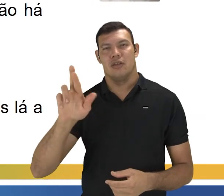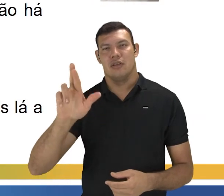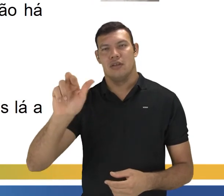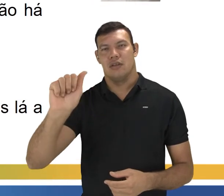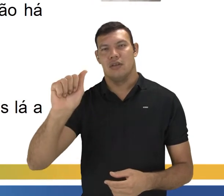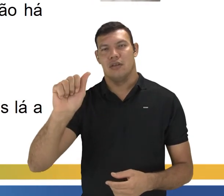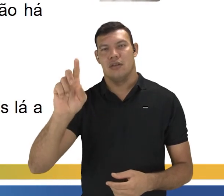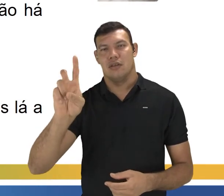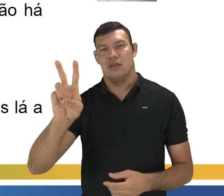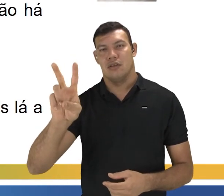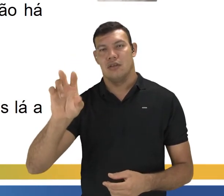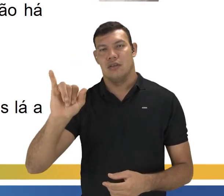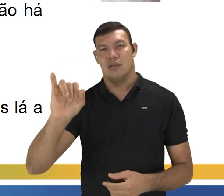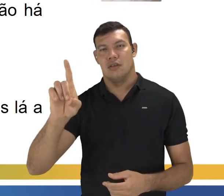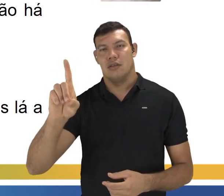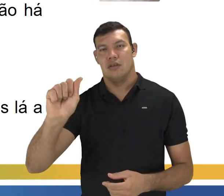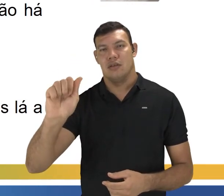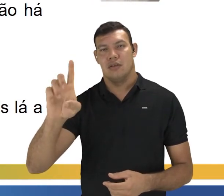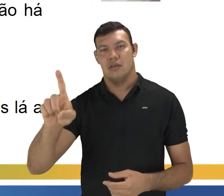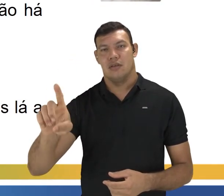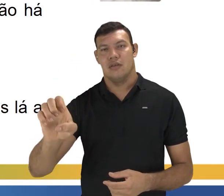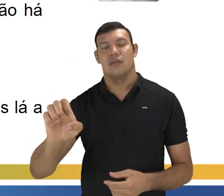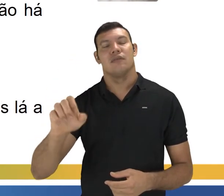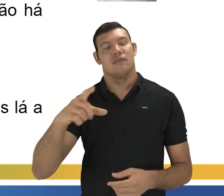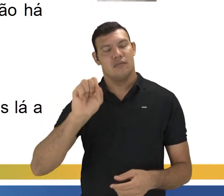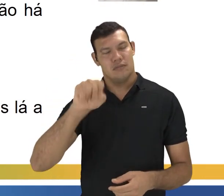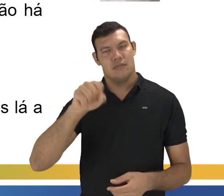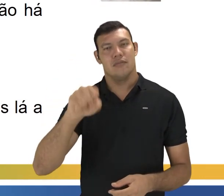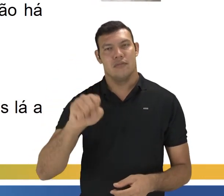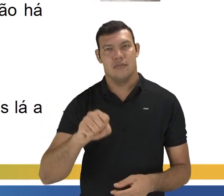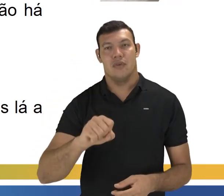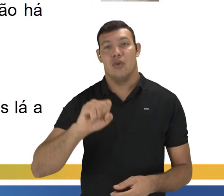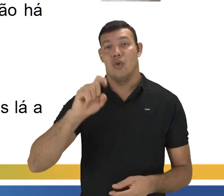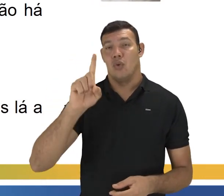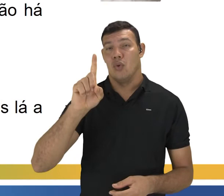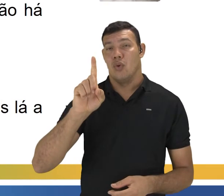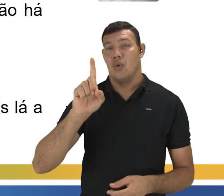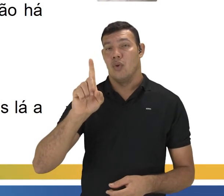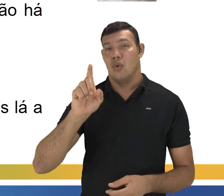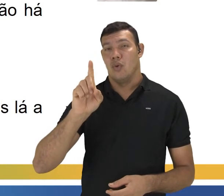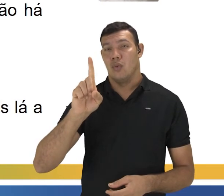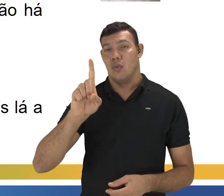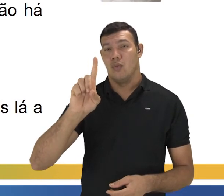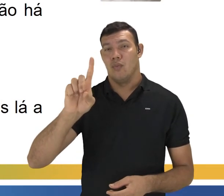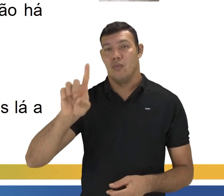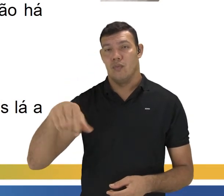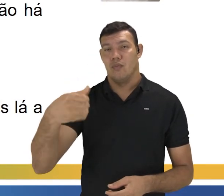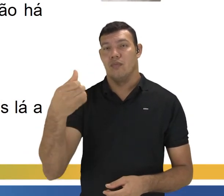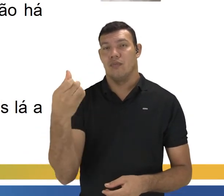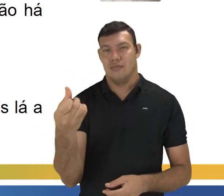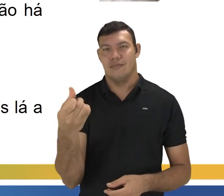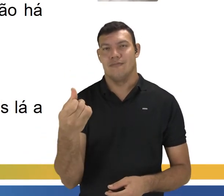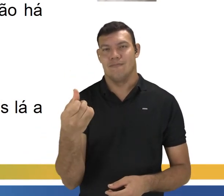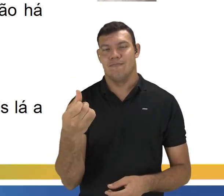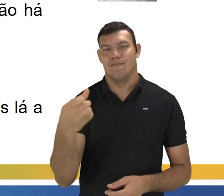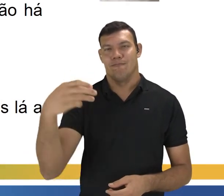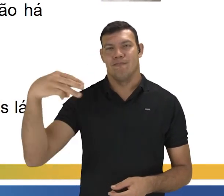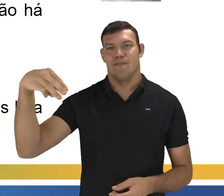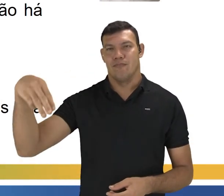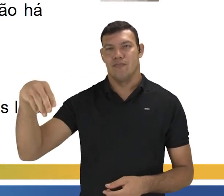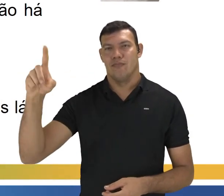errada porque na lua há uma gravidade apesar de ser um sexto da gravidade da terra à lua ainda tem gravidade é